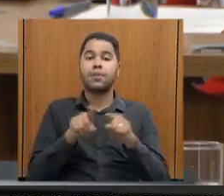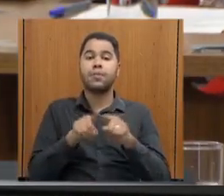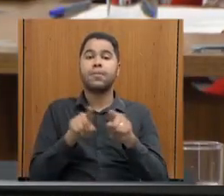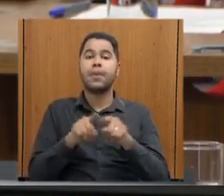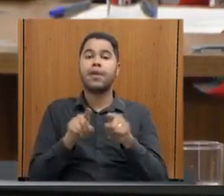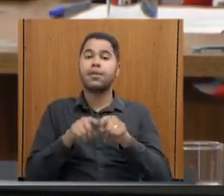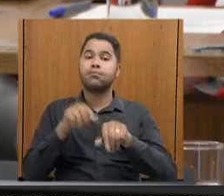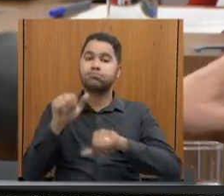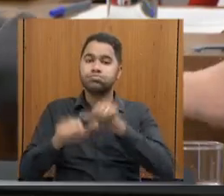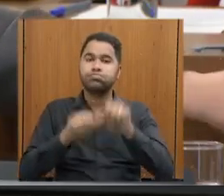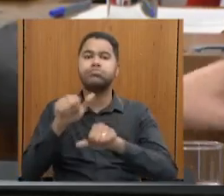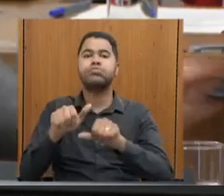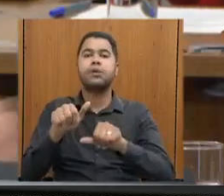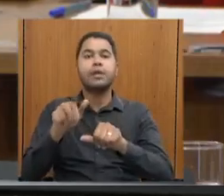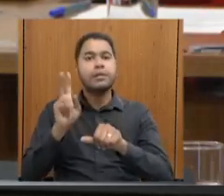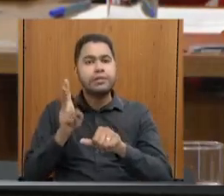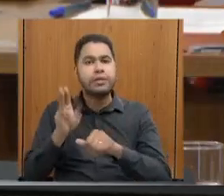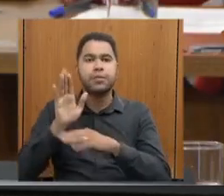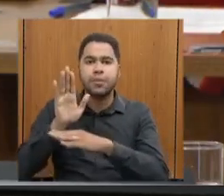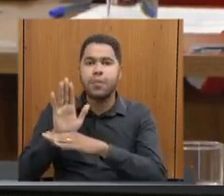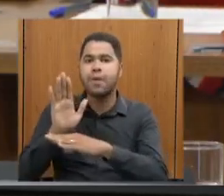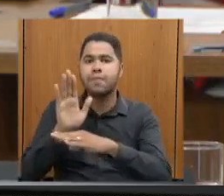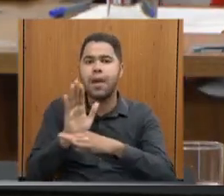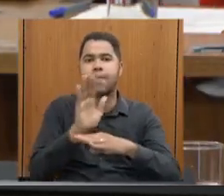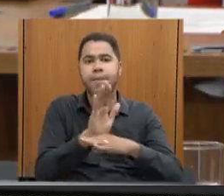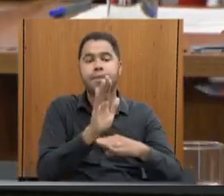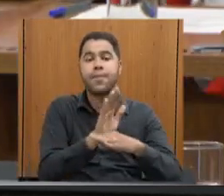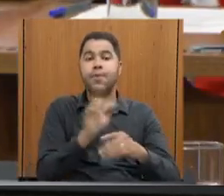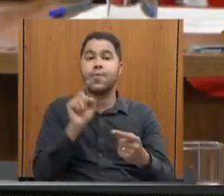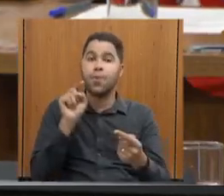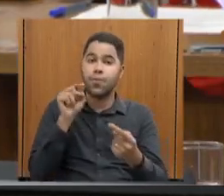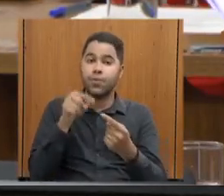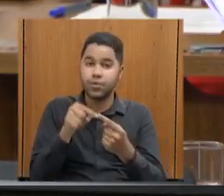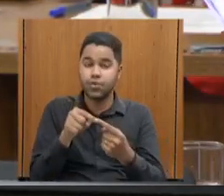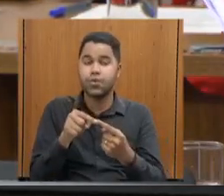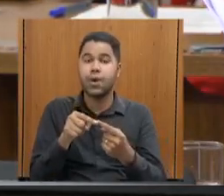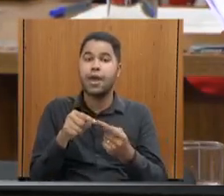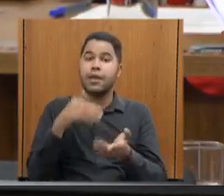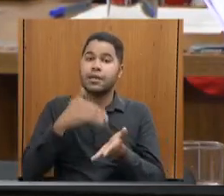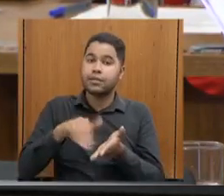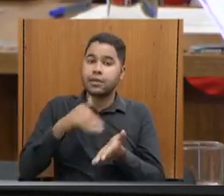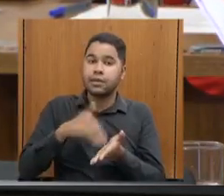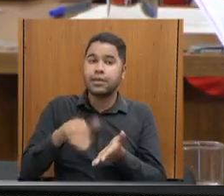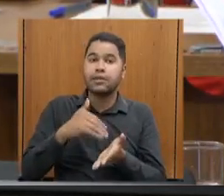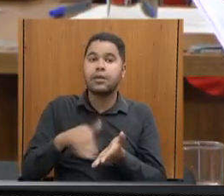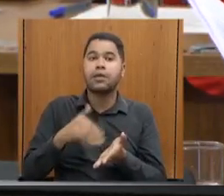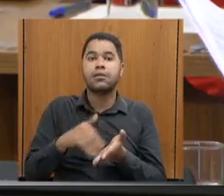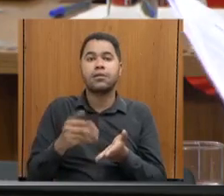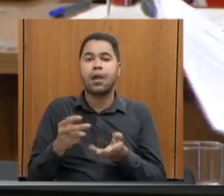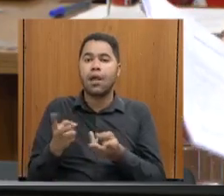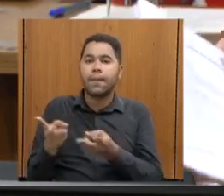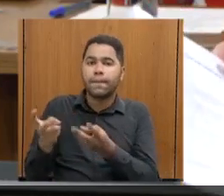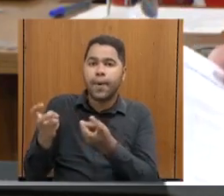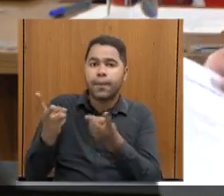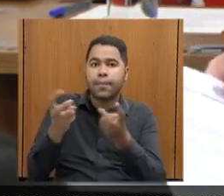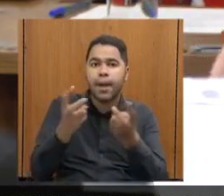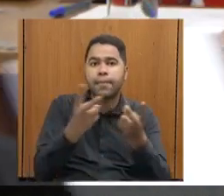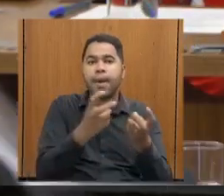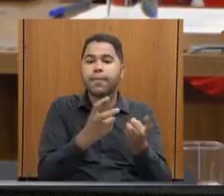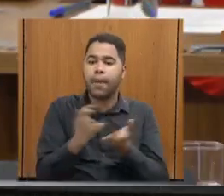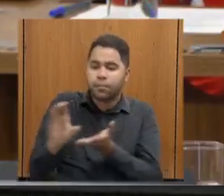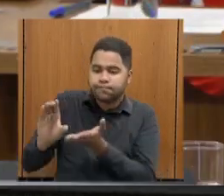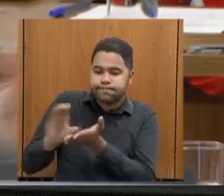objetivo de fato é que tá contribuindo né com que o grande objetivo aqui do secretário mede atrair investimentos para